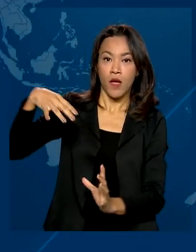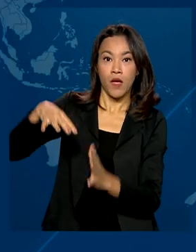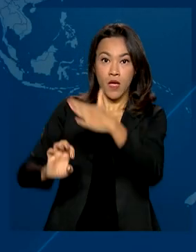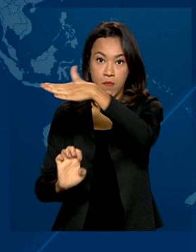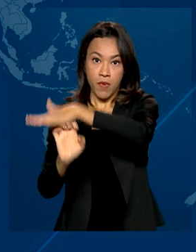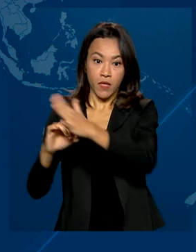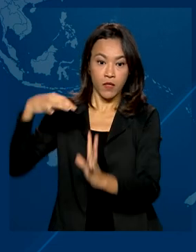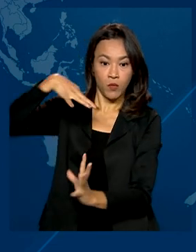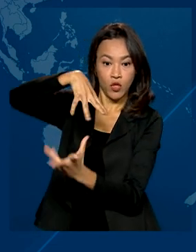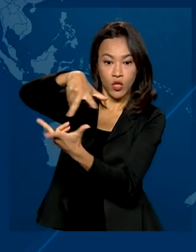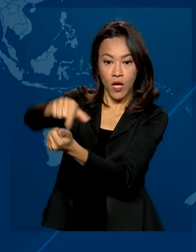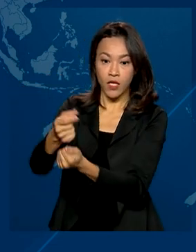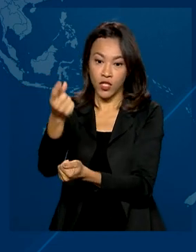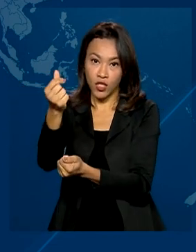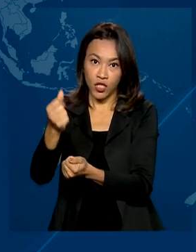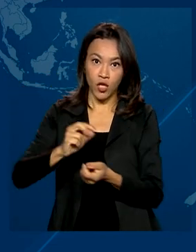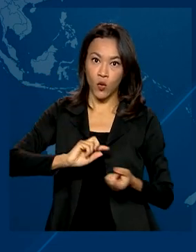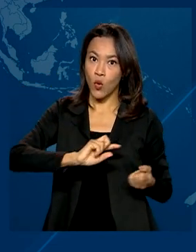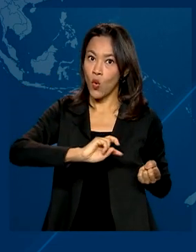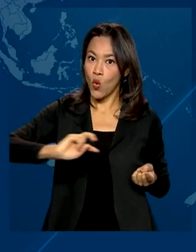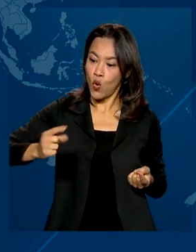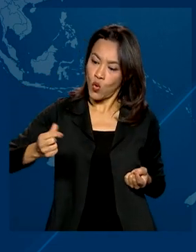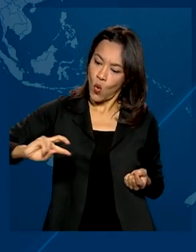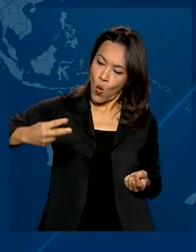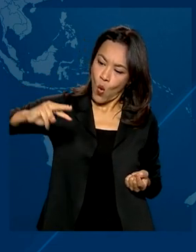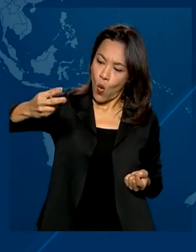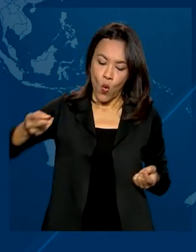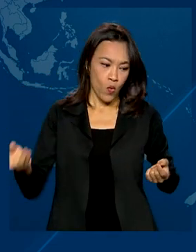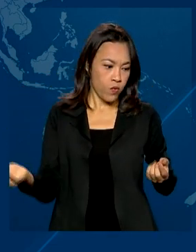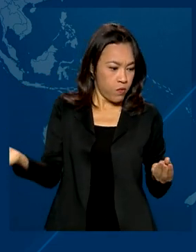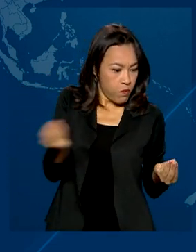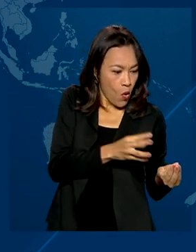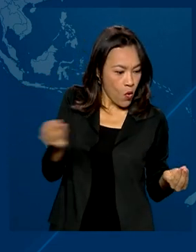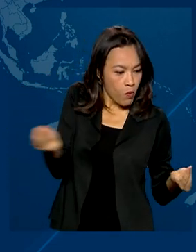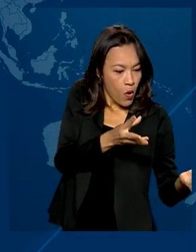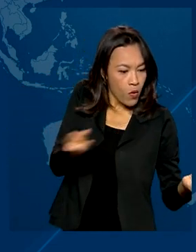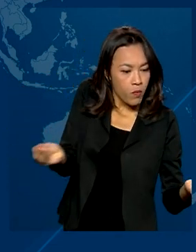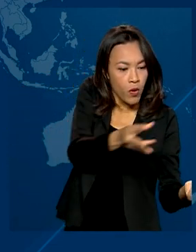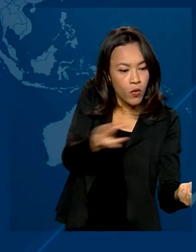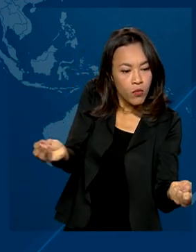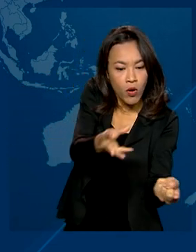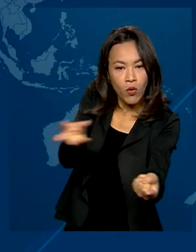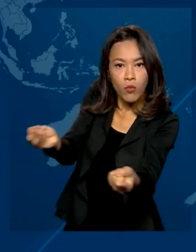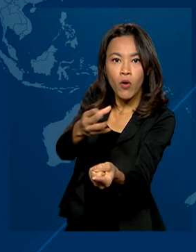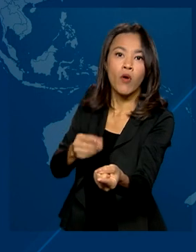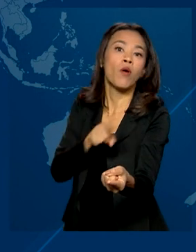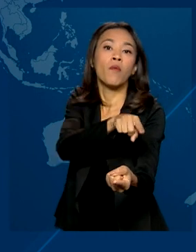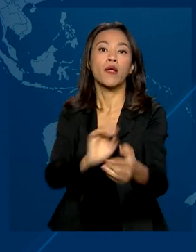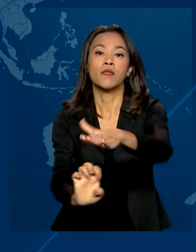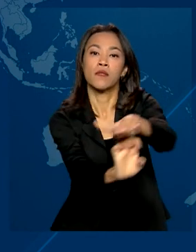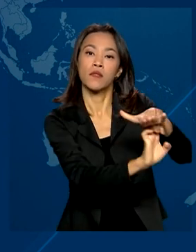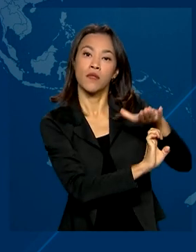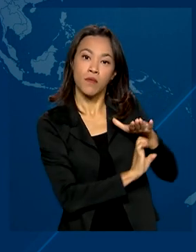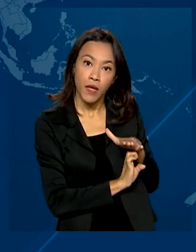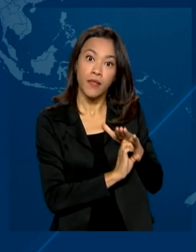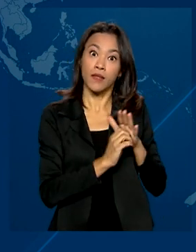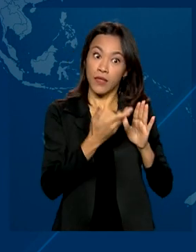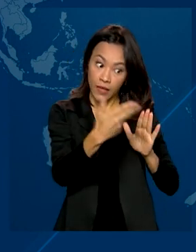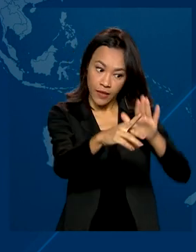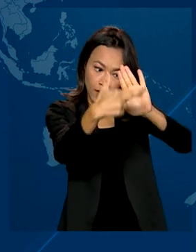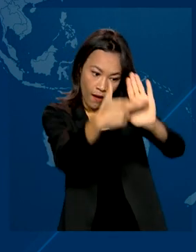transferem lucros de um país para outro, em geral de suas filiais, em direção à matriz, onde as legislações